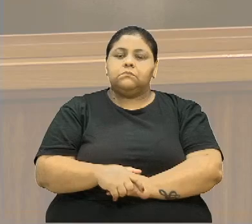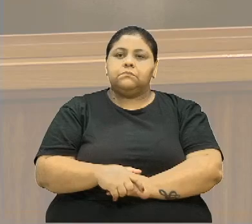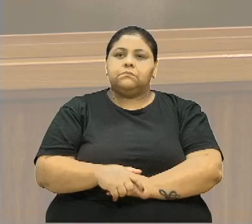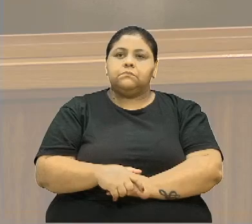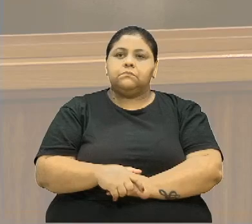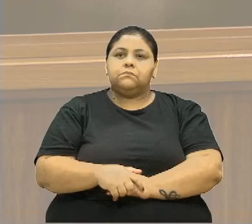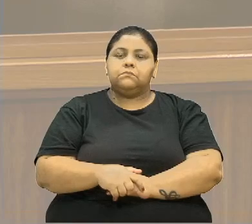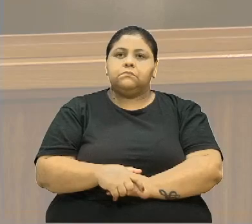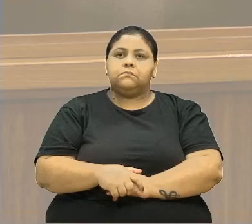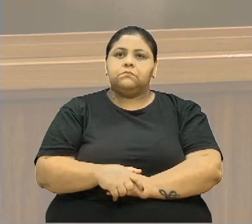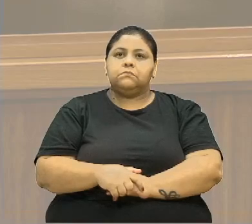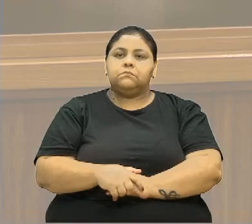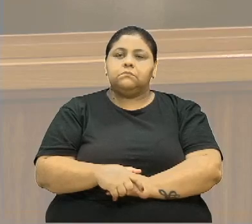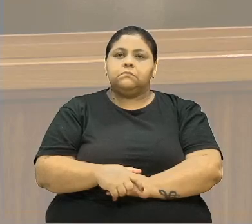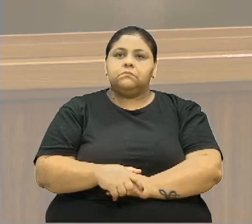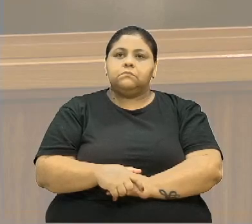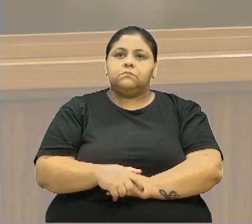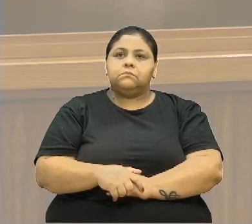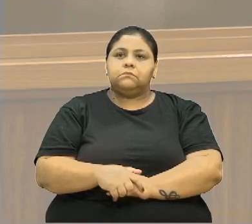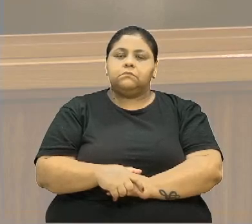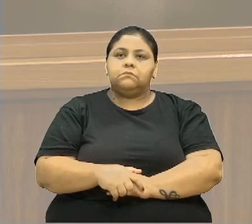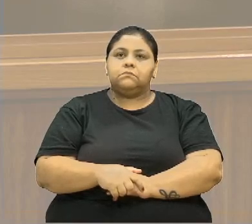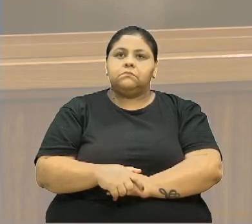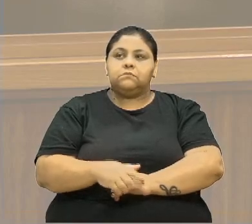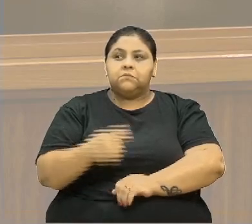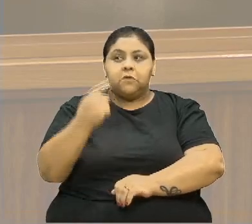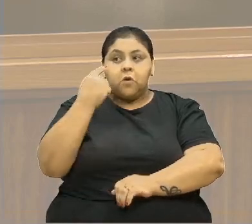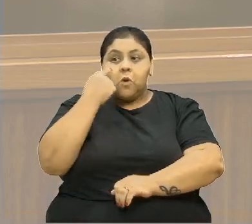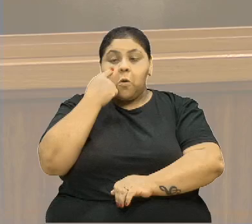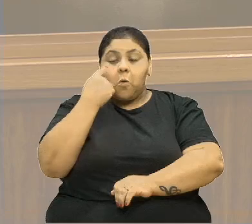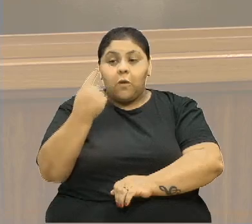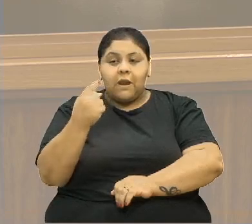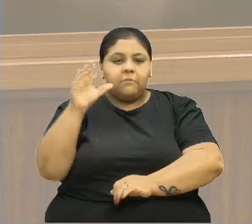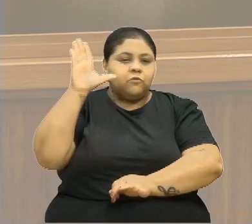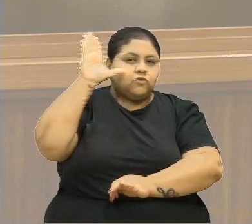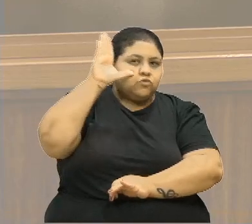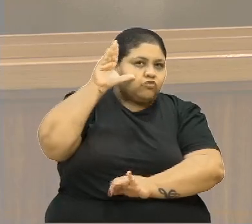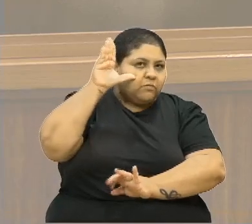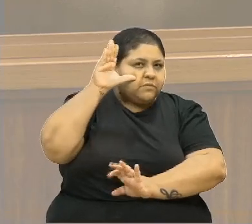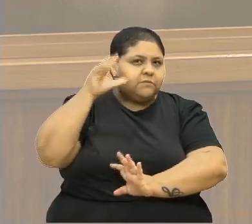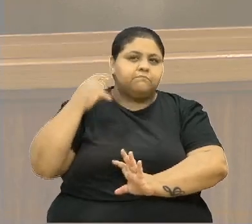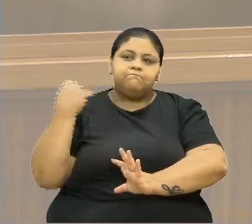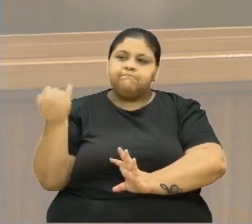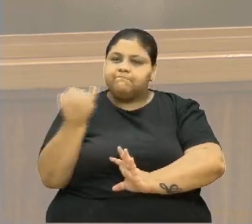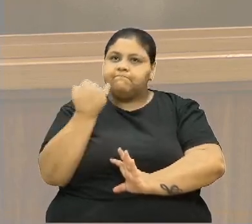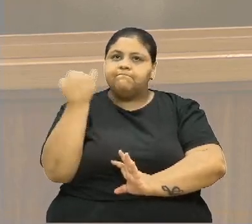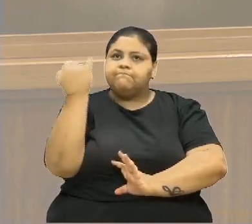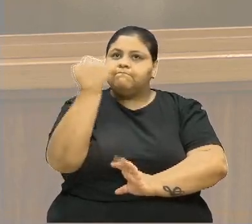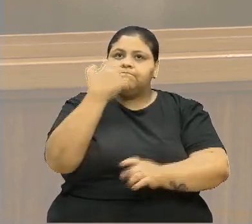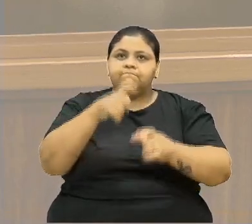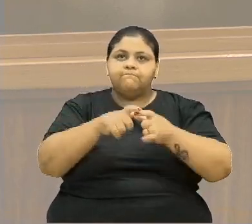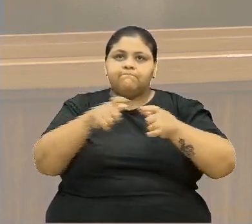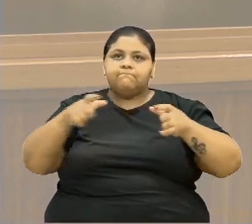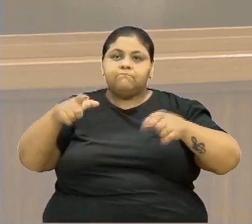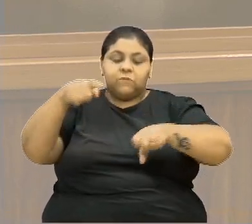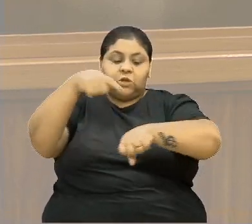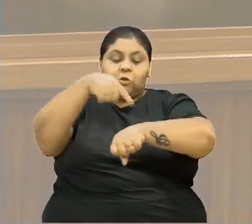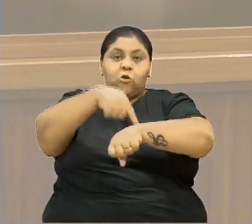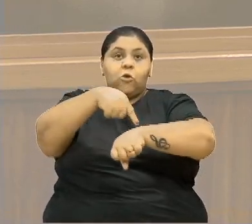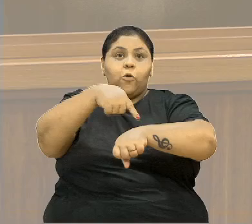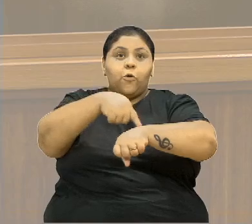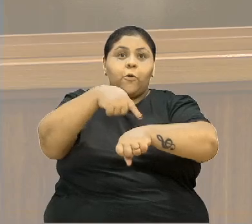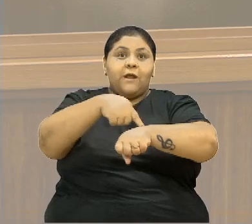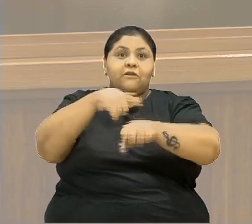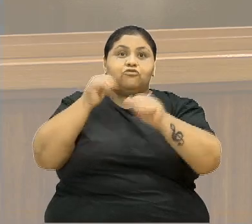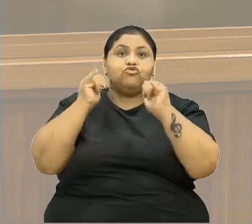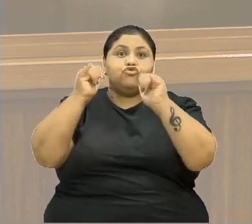É este. Olharmos a importância da ampliação dos horários dos ônibus do